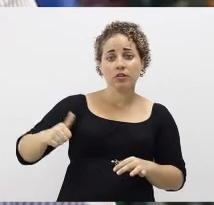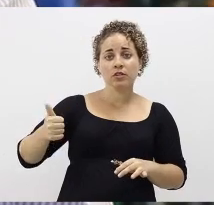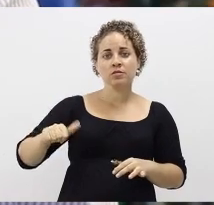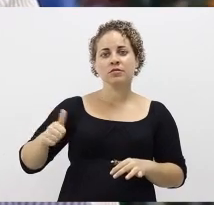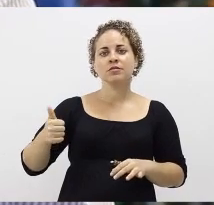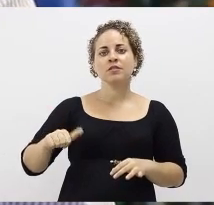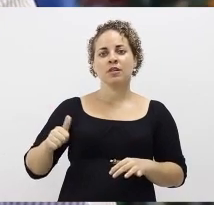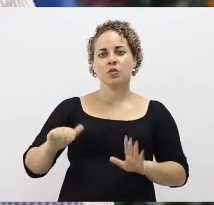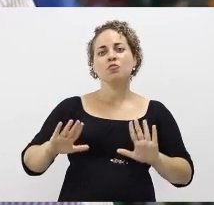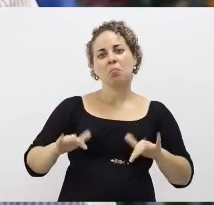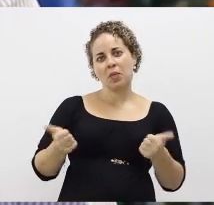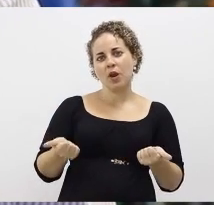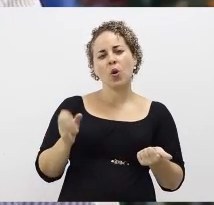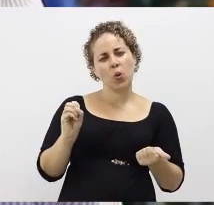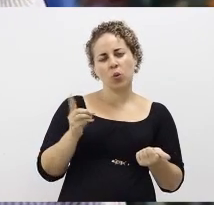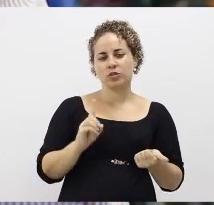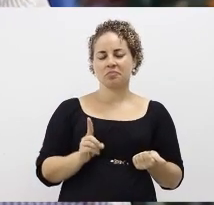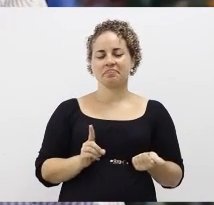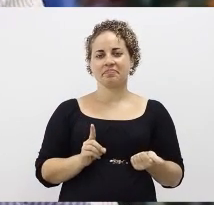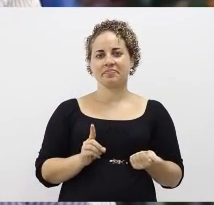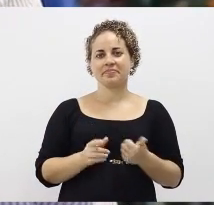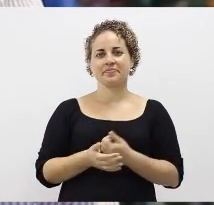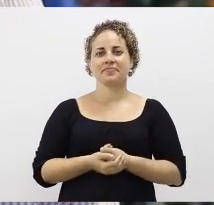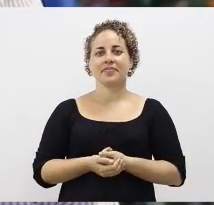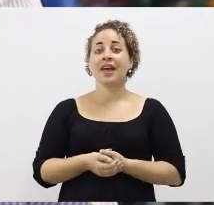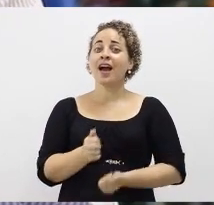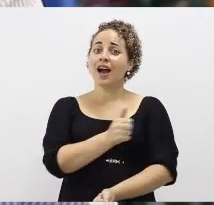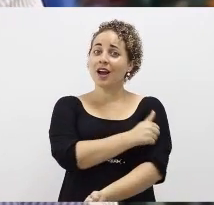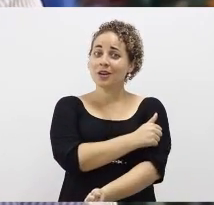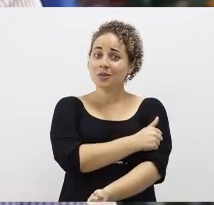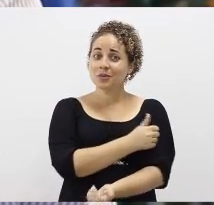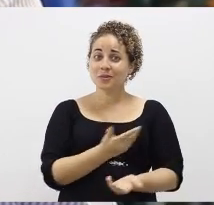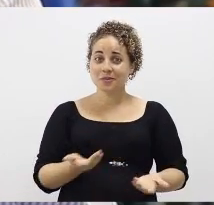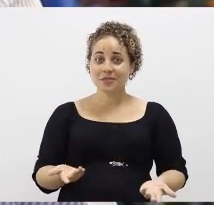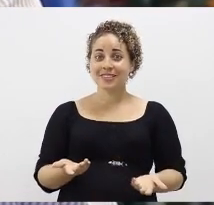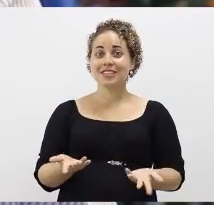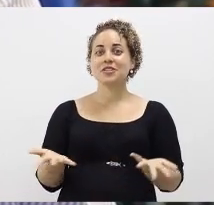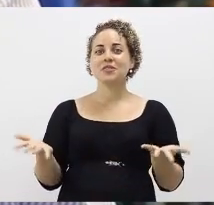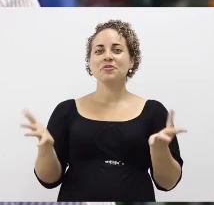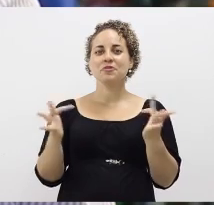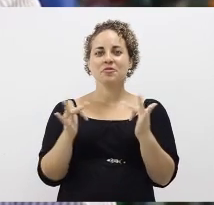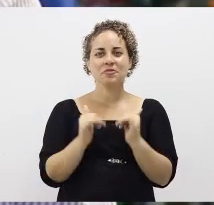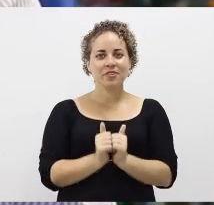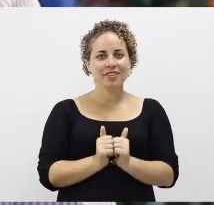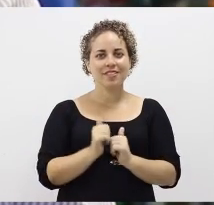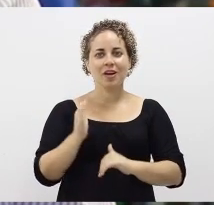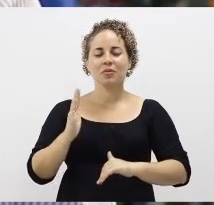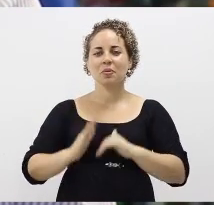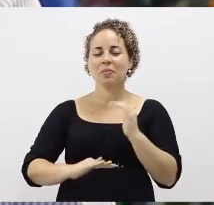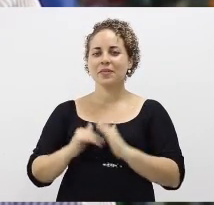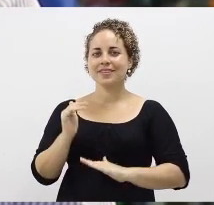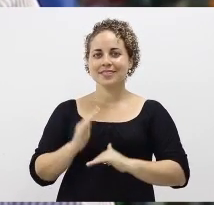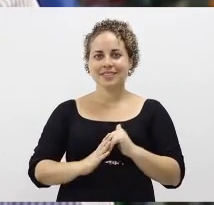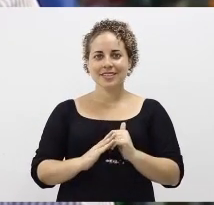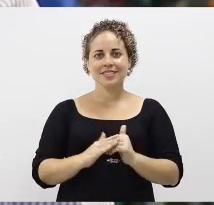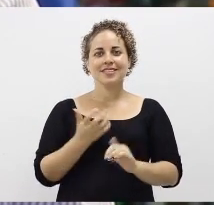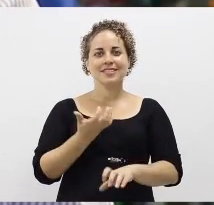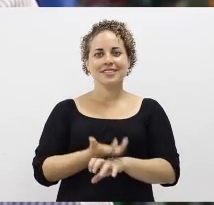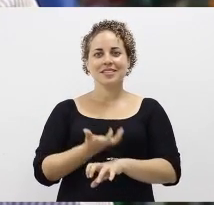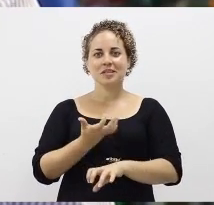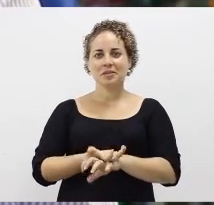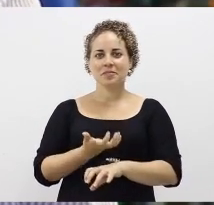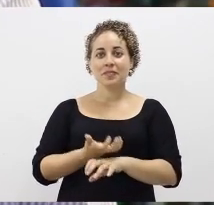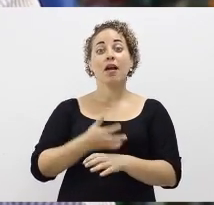ela realmente foi a melhor. Caro aluno, chegamos ao final de mais uma competência da nossa